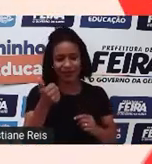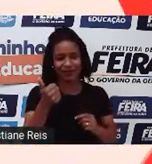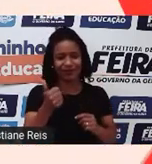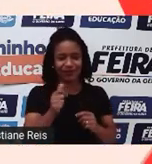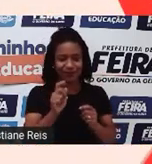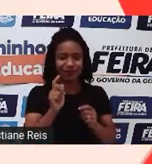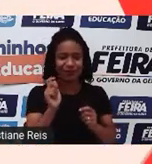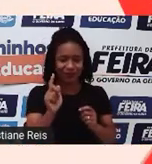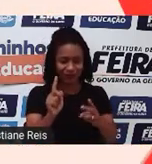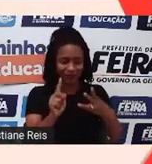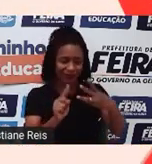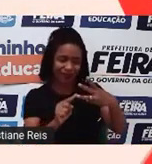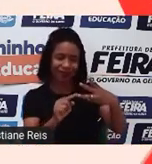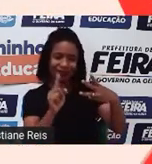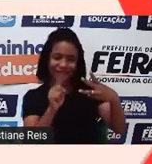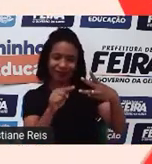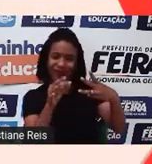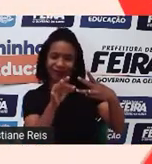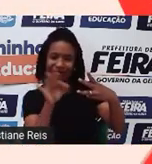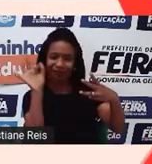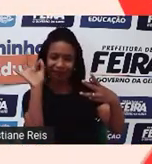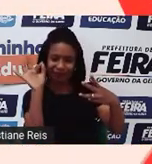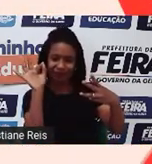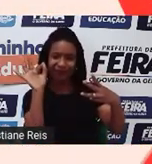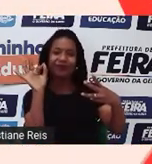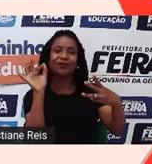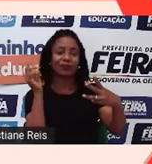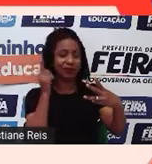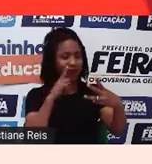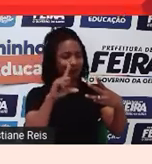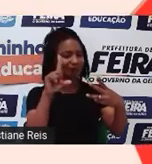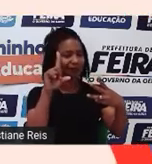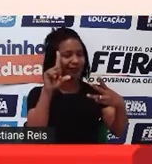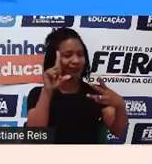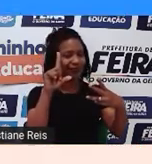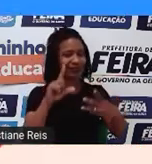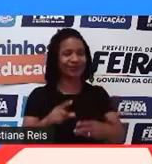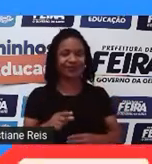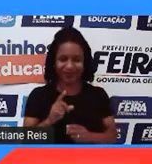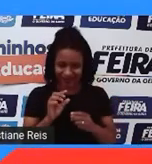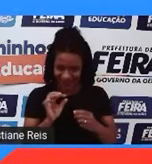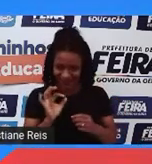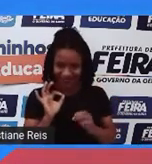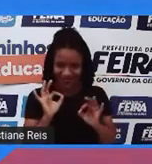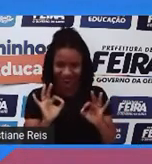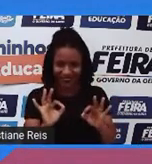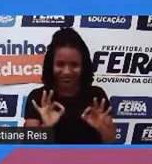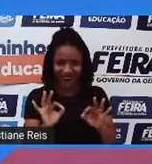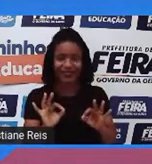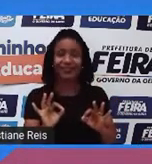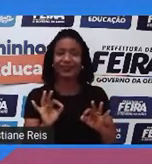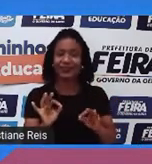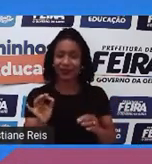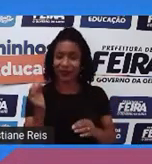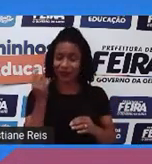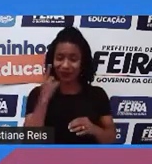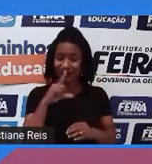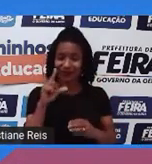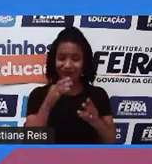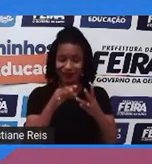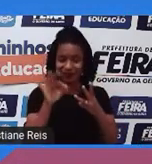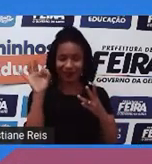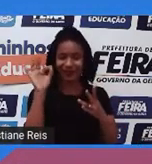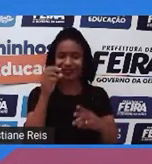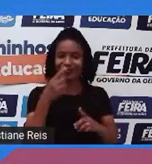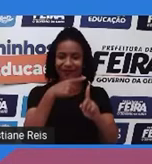que a gente consiga se sair ileso dessa situação, ok? Então, mais uma vez, nós acertamos e